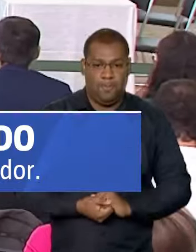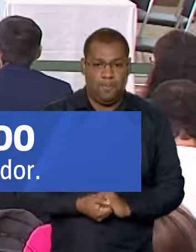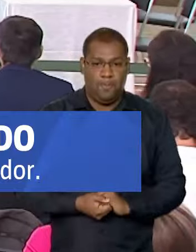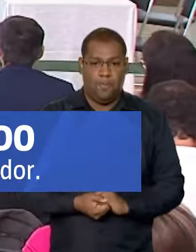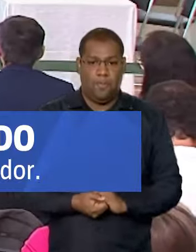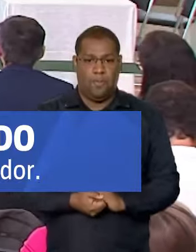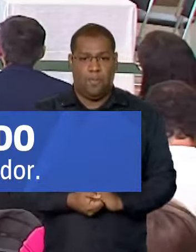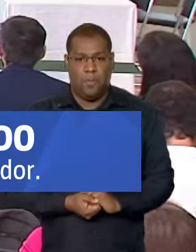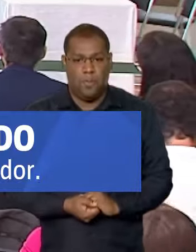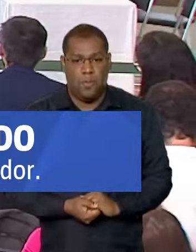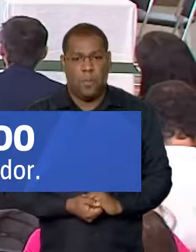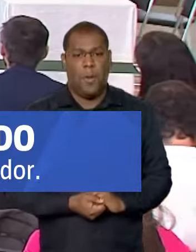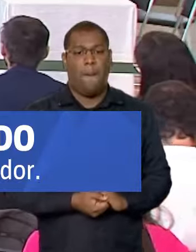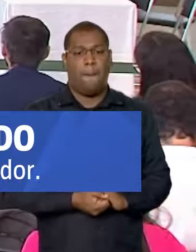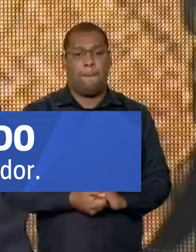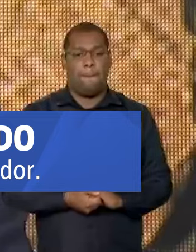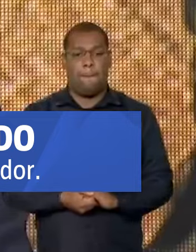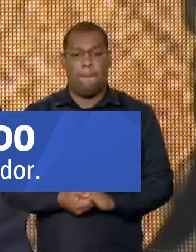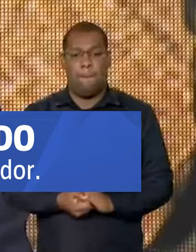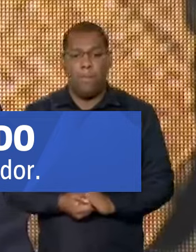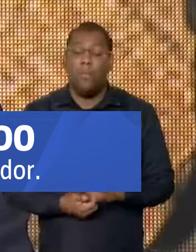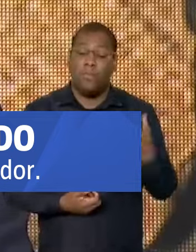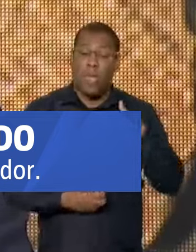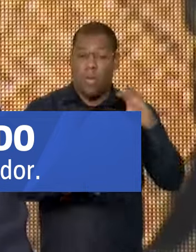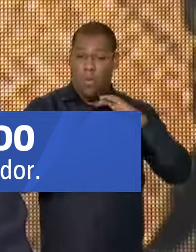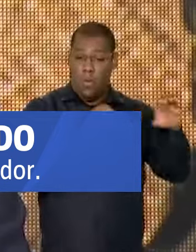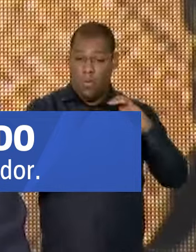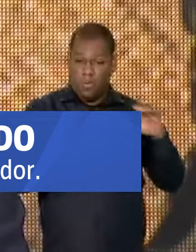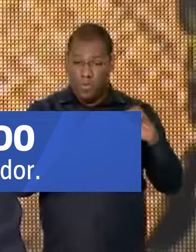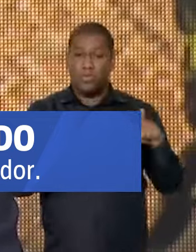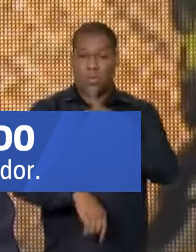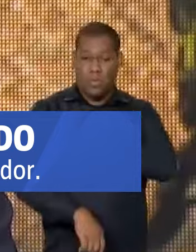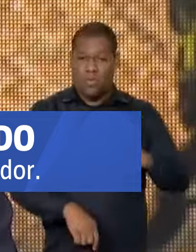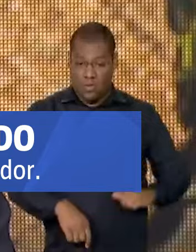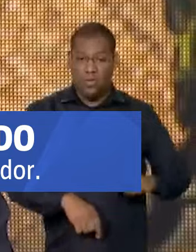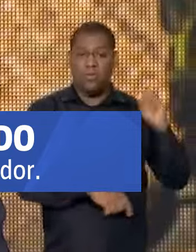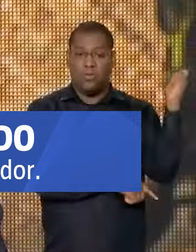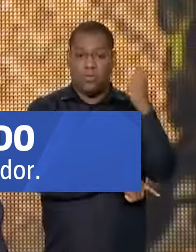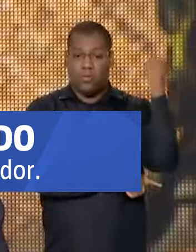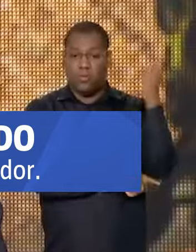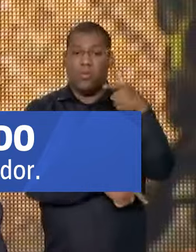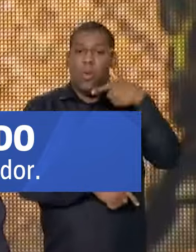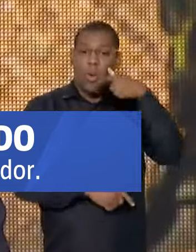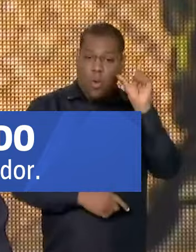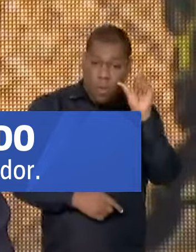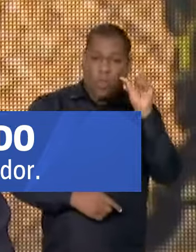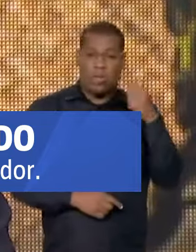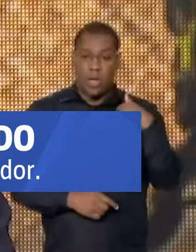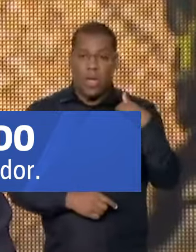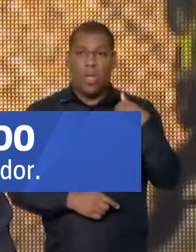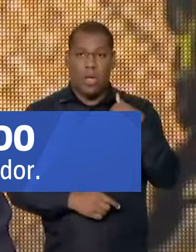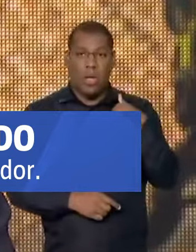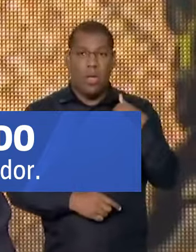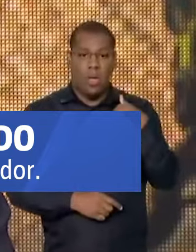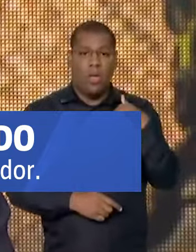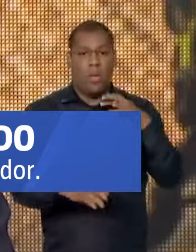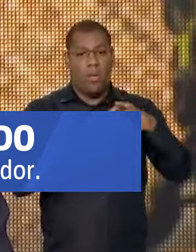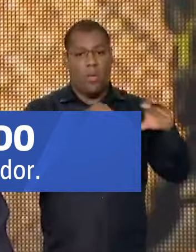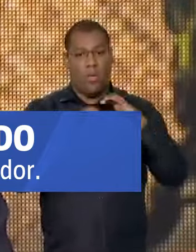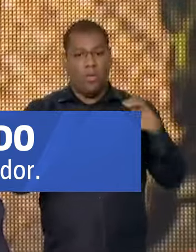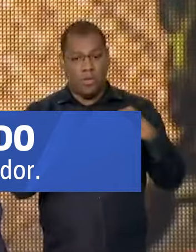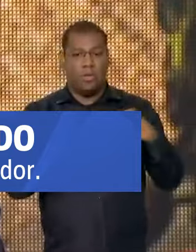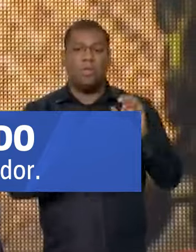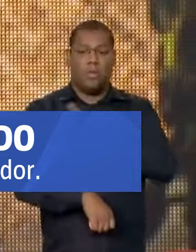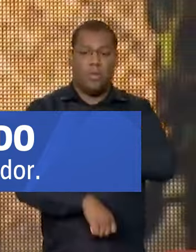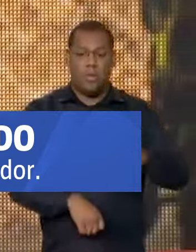na na verdade eu já tô em em conversas com o governador Ontem nós tivemos uma conversa combinamos de nos falar